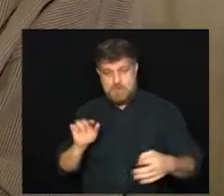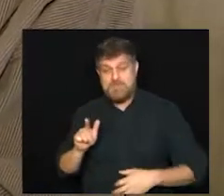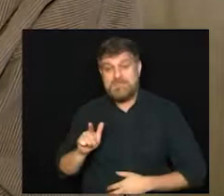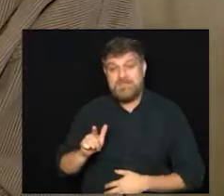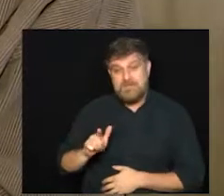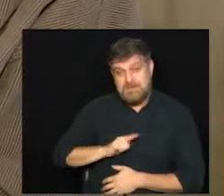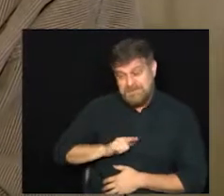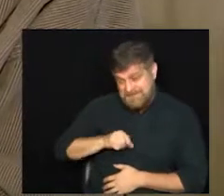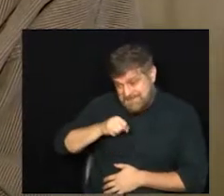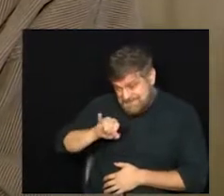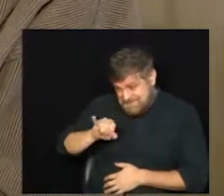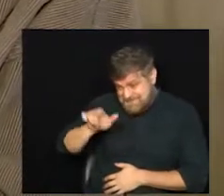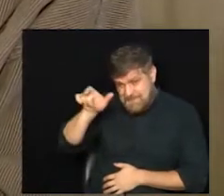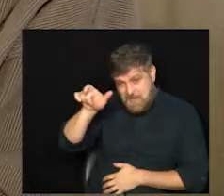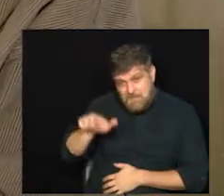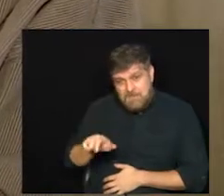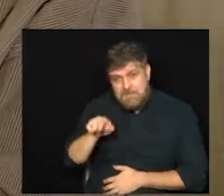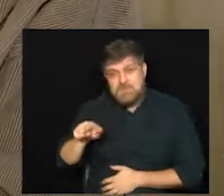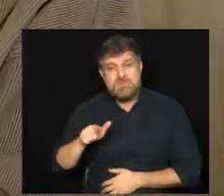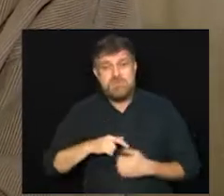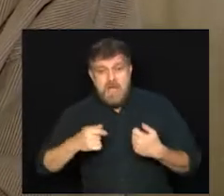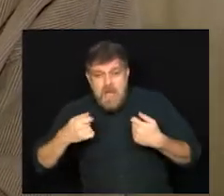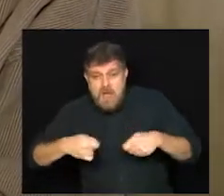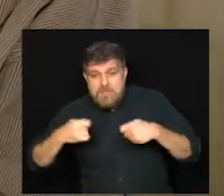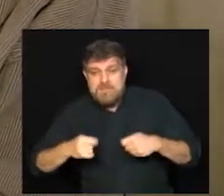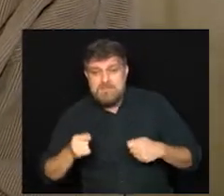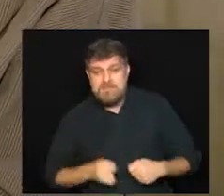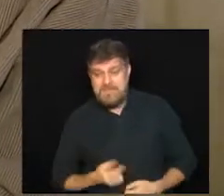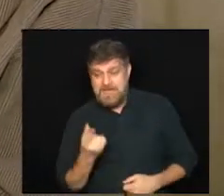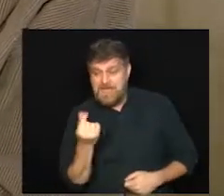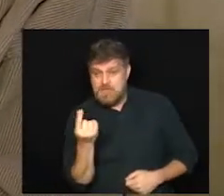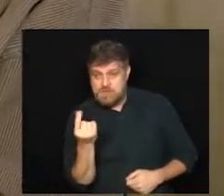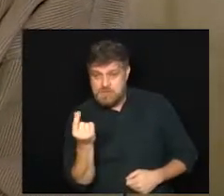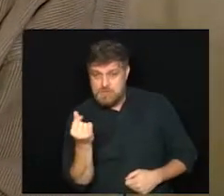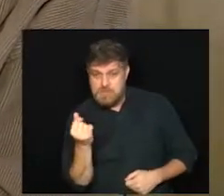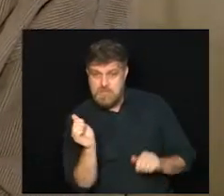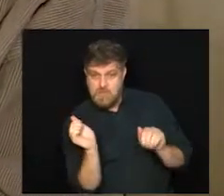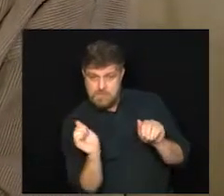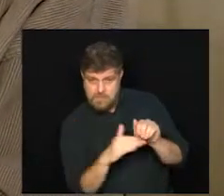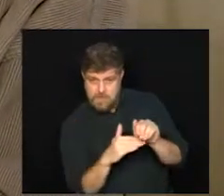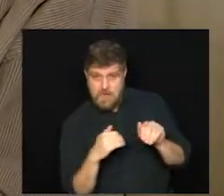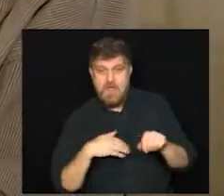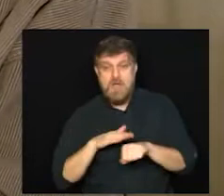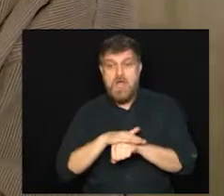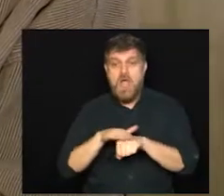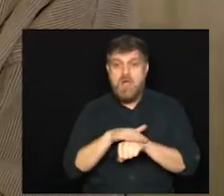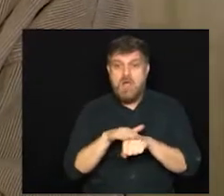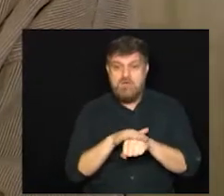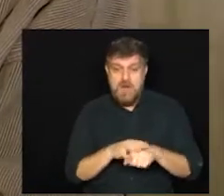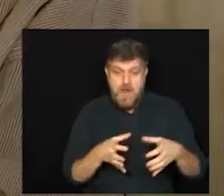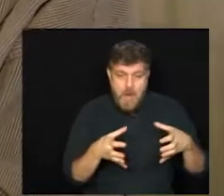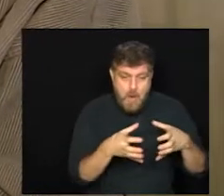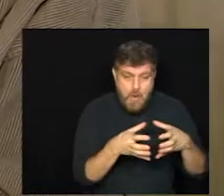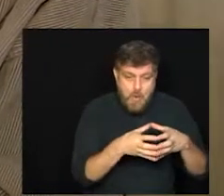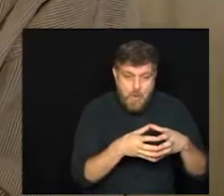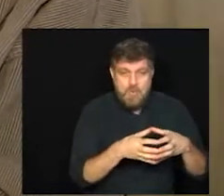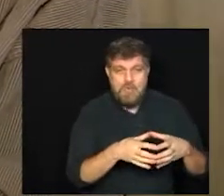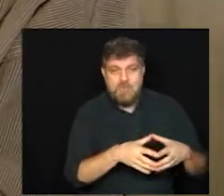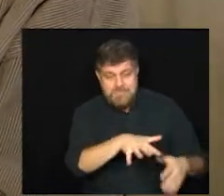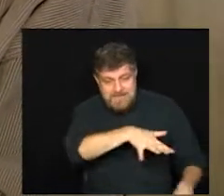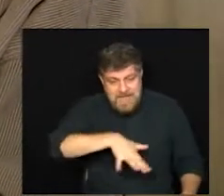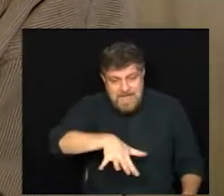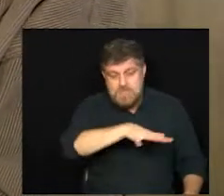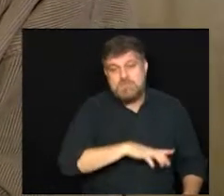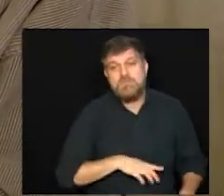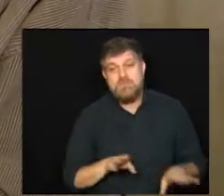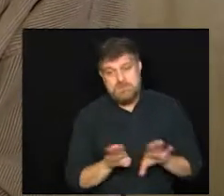houver essa necessidade de doação em dinheiro, aí também é conversado com a equipe da região, porque a gente costuma